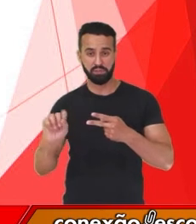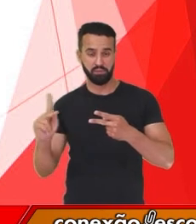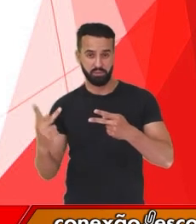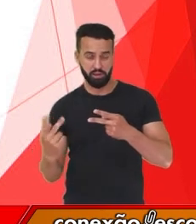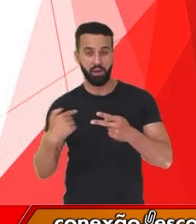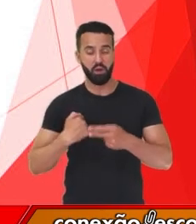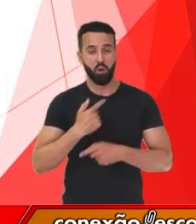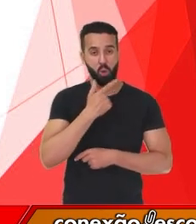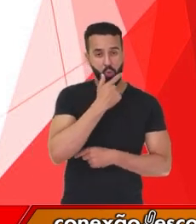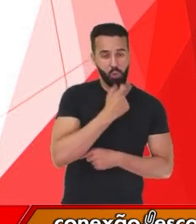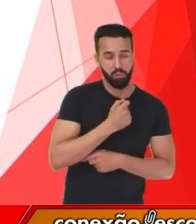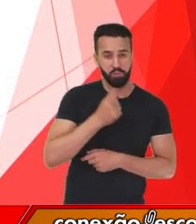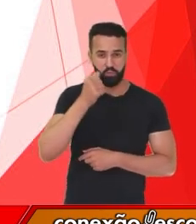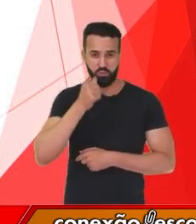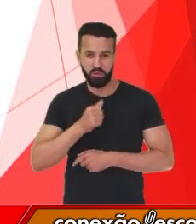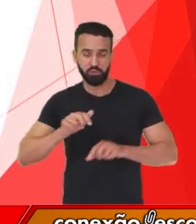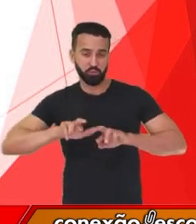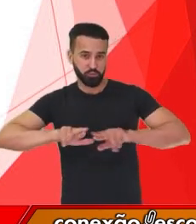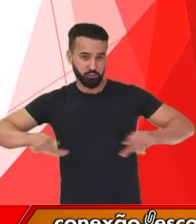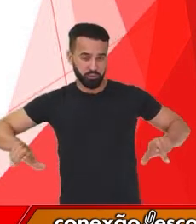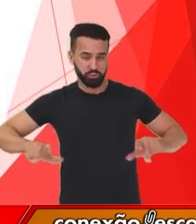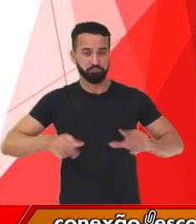e mulheres,